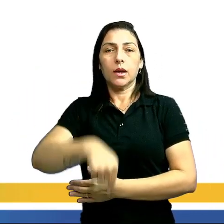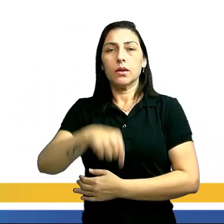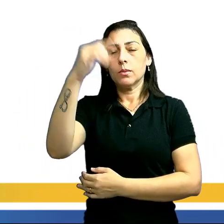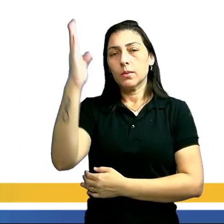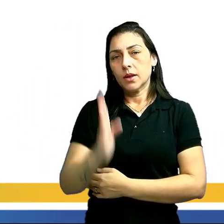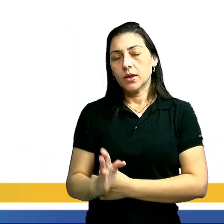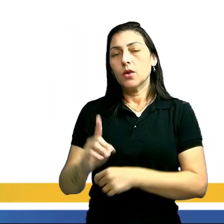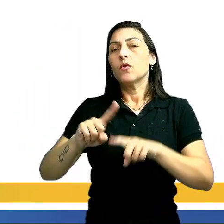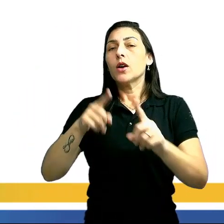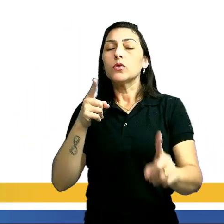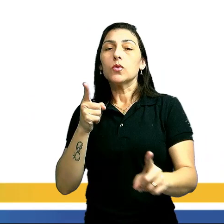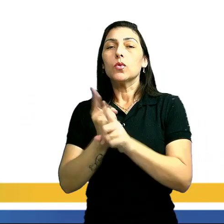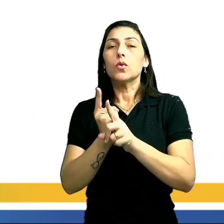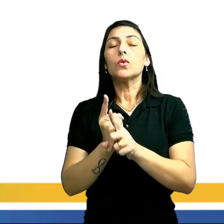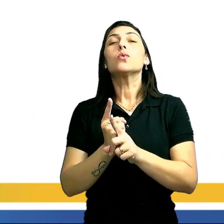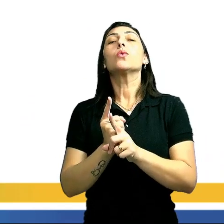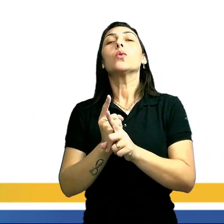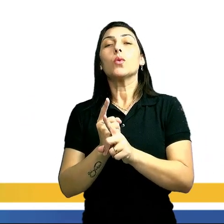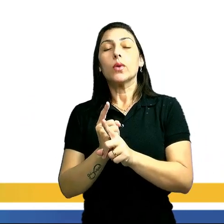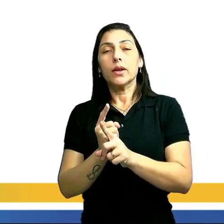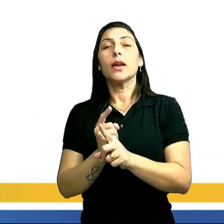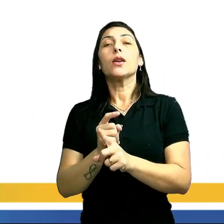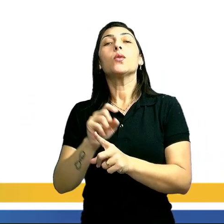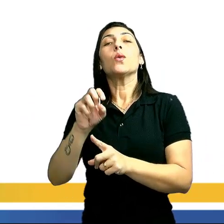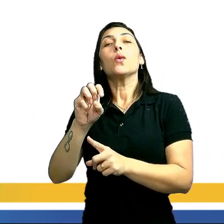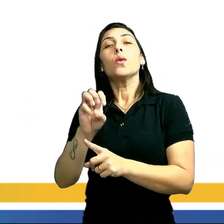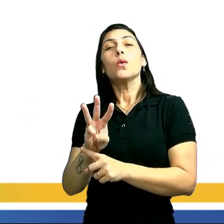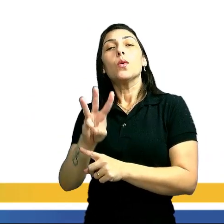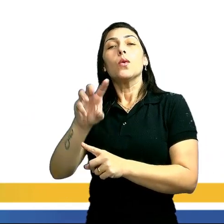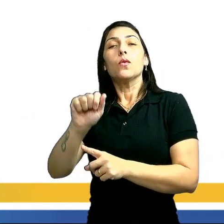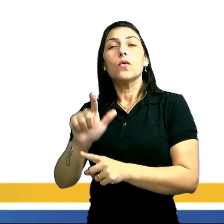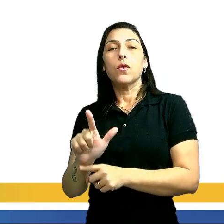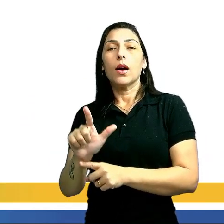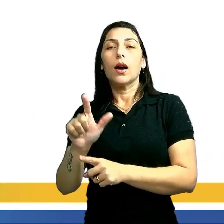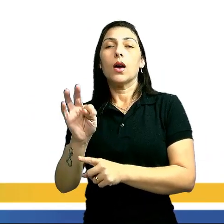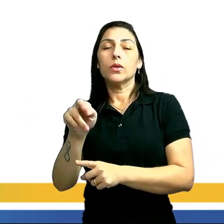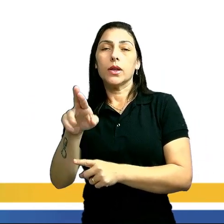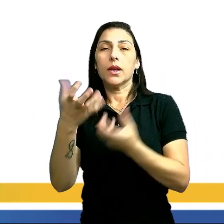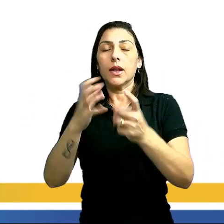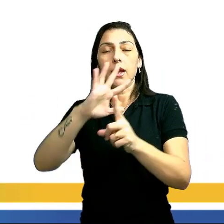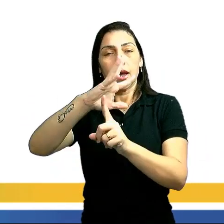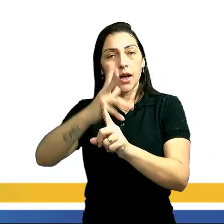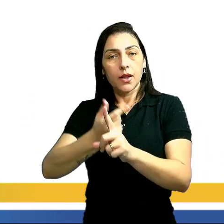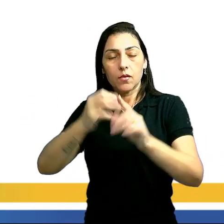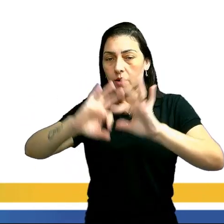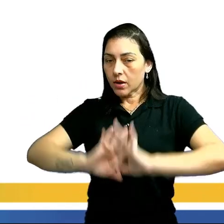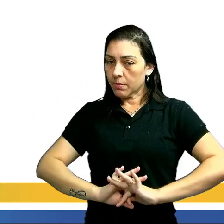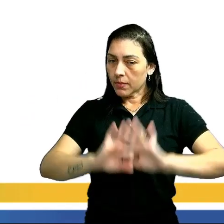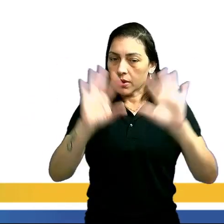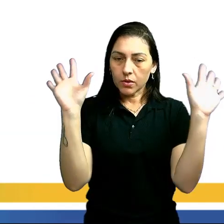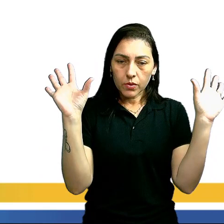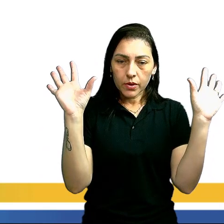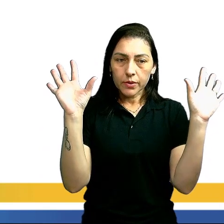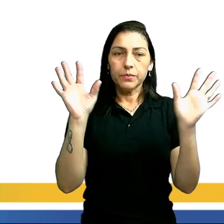Brasil. Vai de encontro a esse espírito do Walter Benjamin de querer que a arte seja